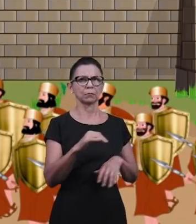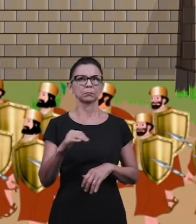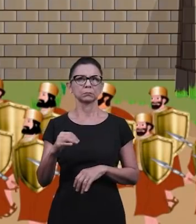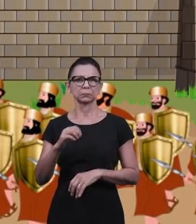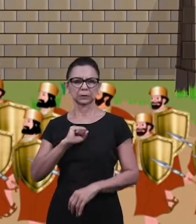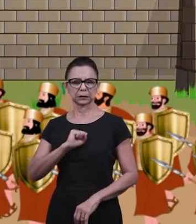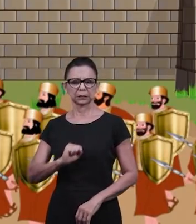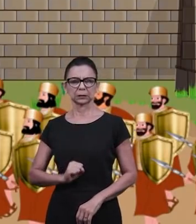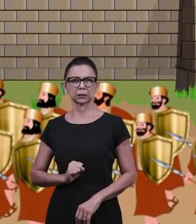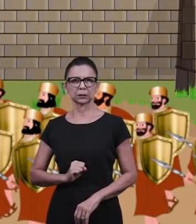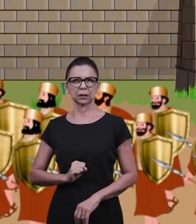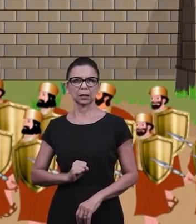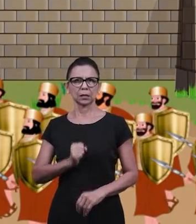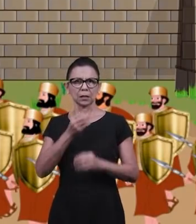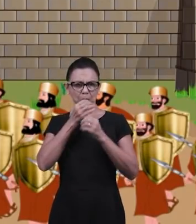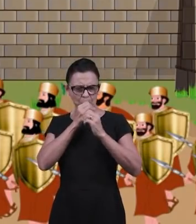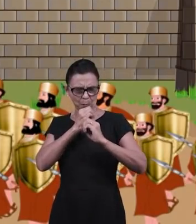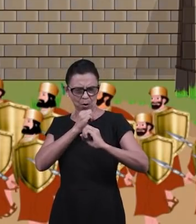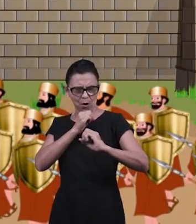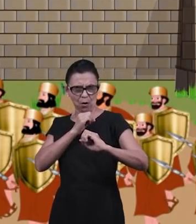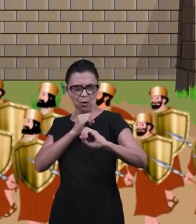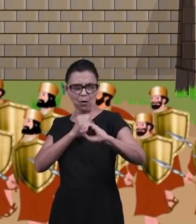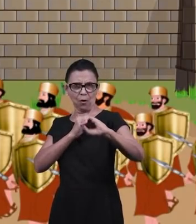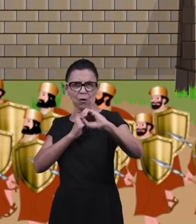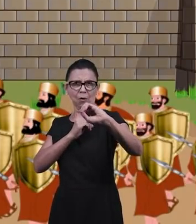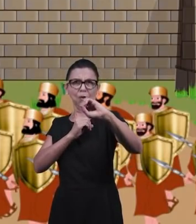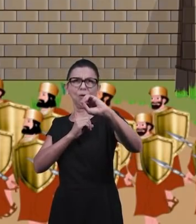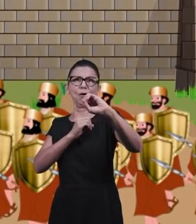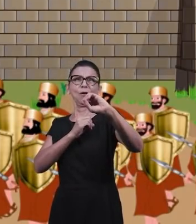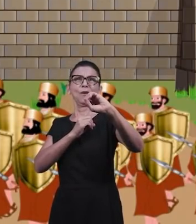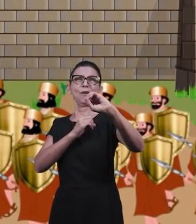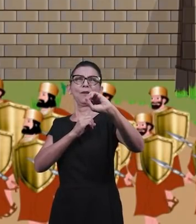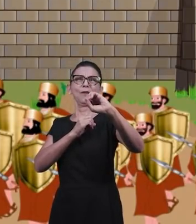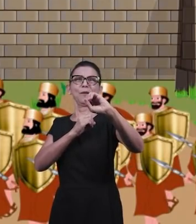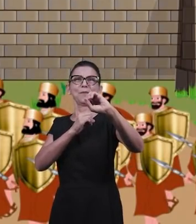sacerdotes tocaram a buzina